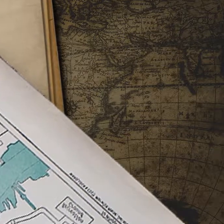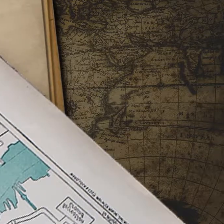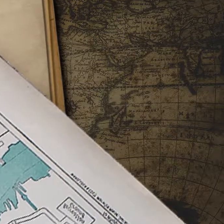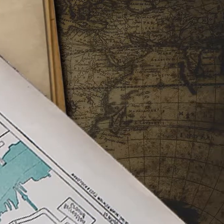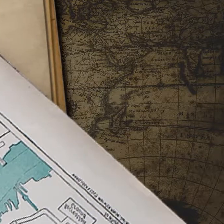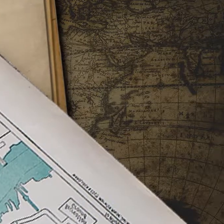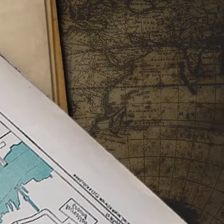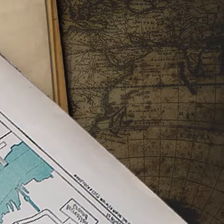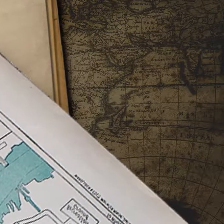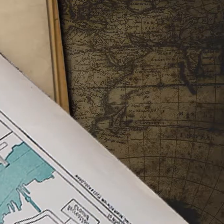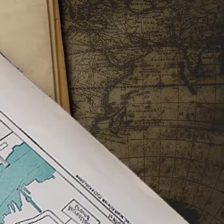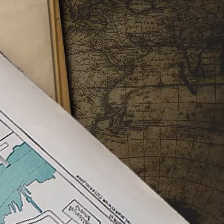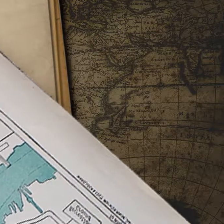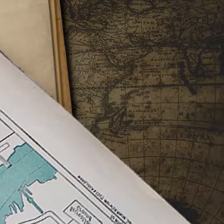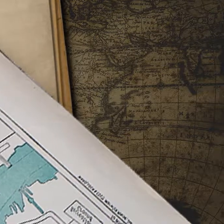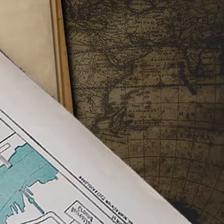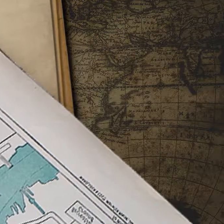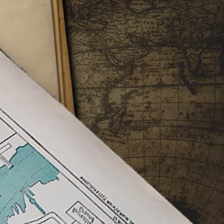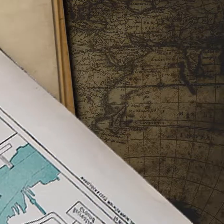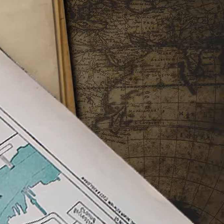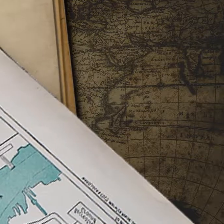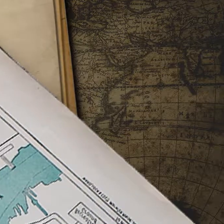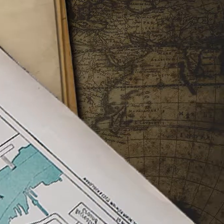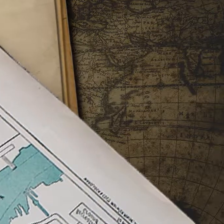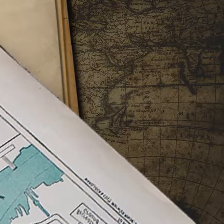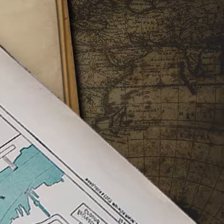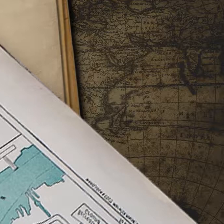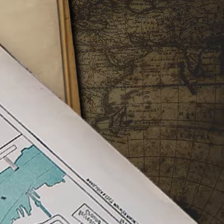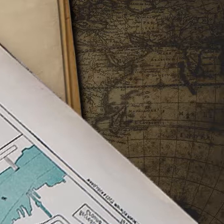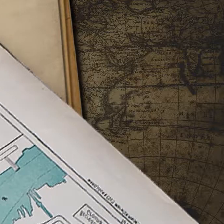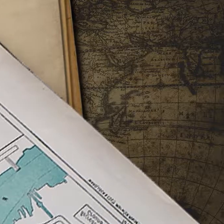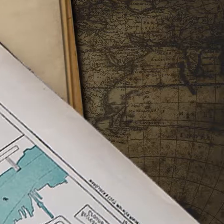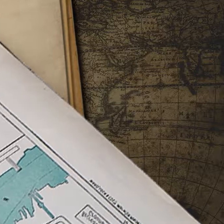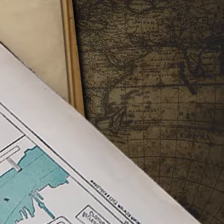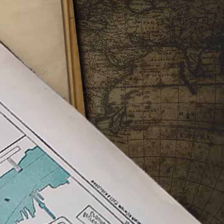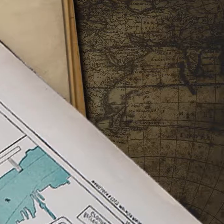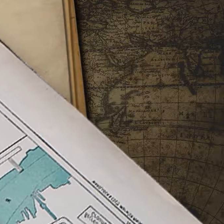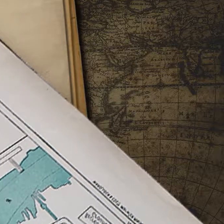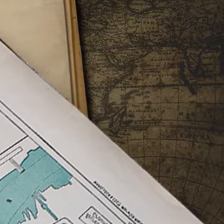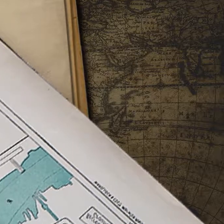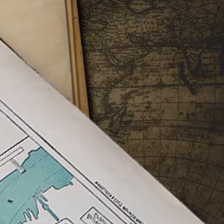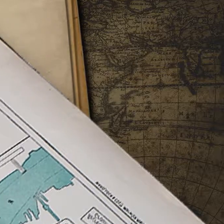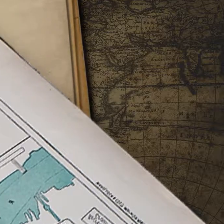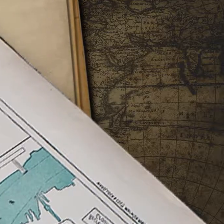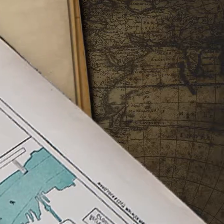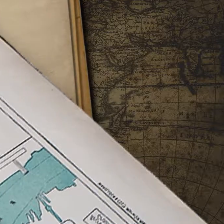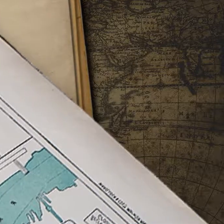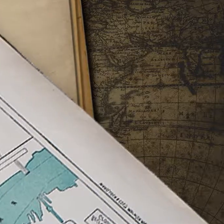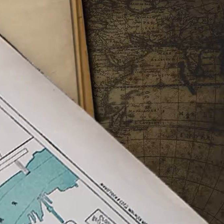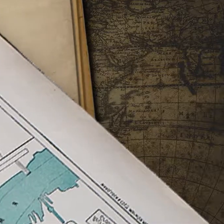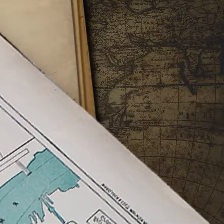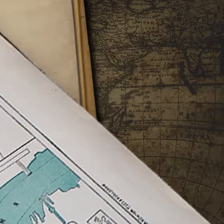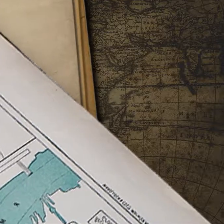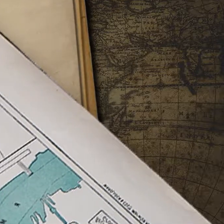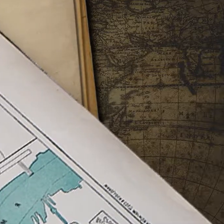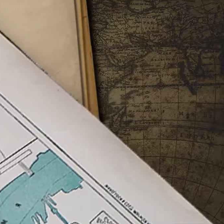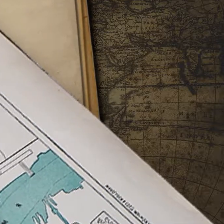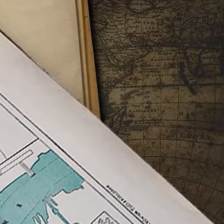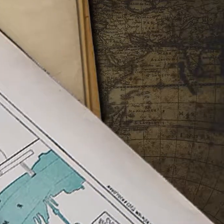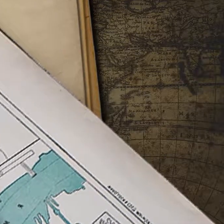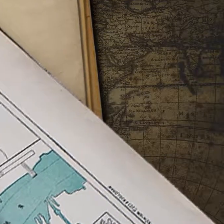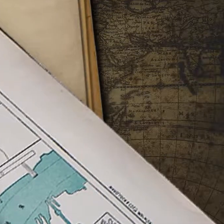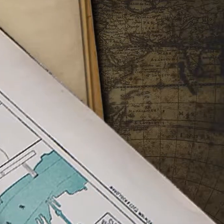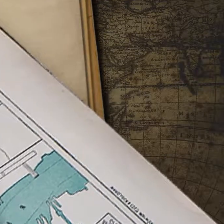No meio da mata, uma jovem é levada pelos braços por 2 homens de túnicas claras, turbantes e longas